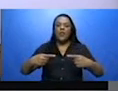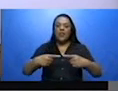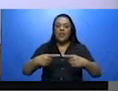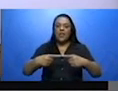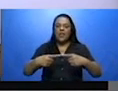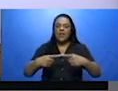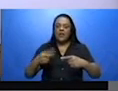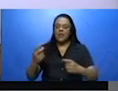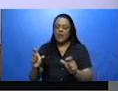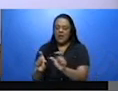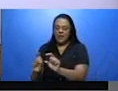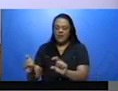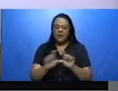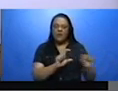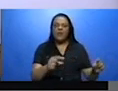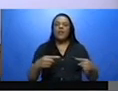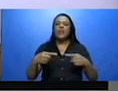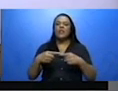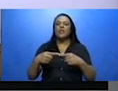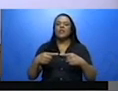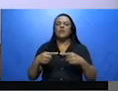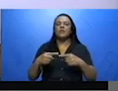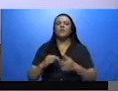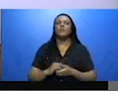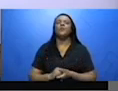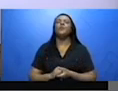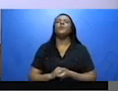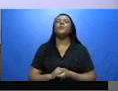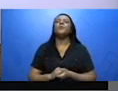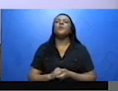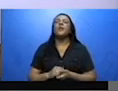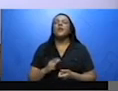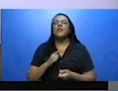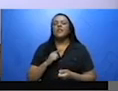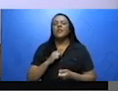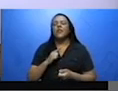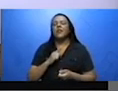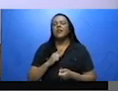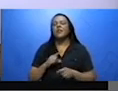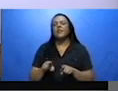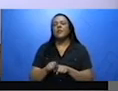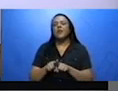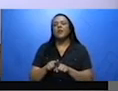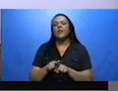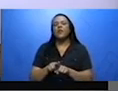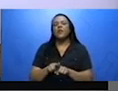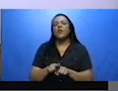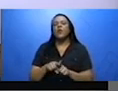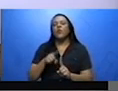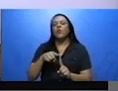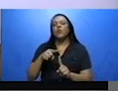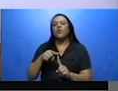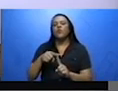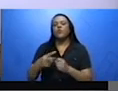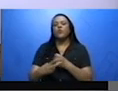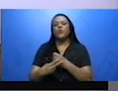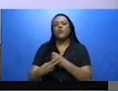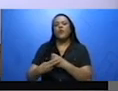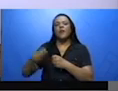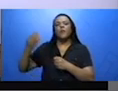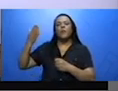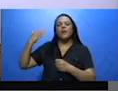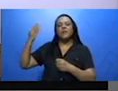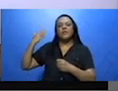no pretérito perfeito do indicativo. Pretérito perfeito, que já havia acontecido, o modo indicativo, que é